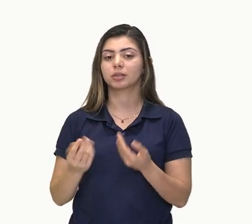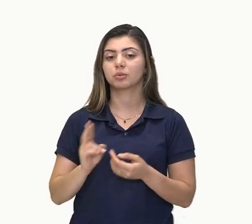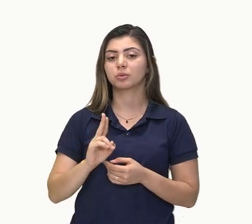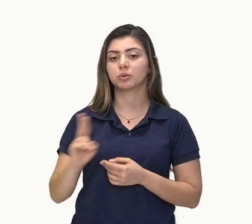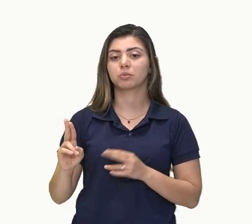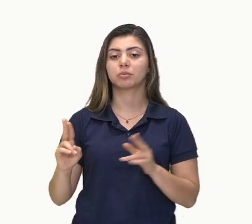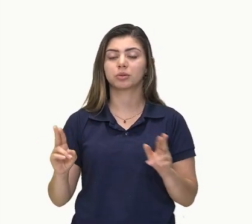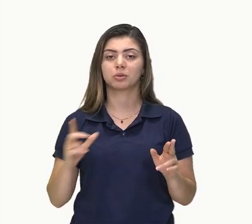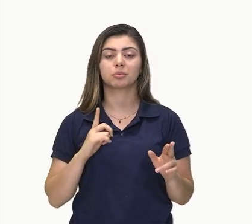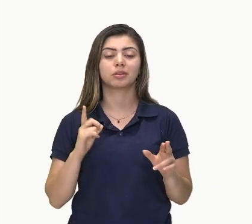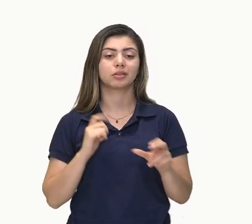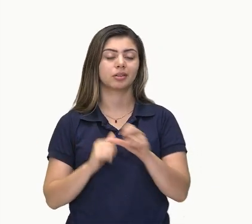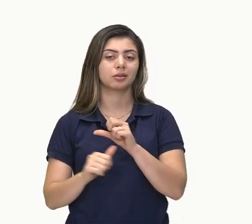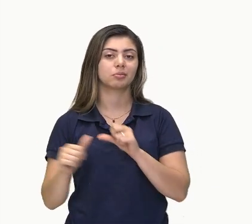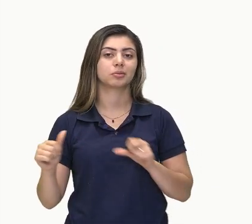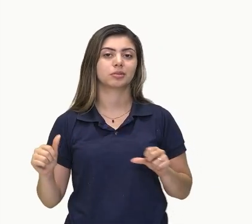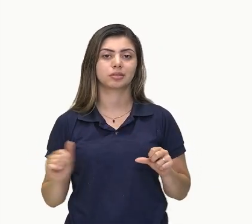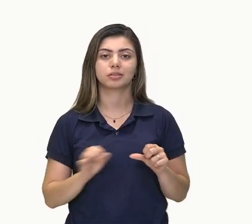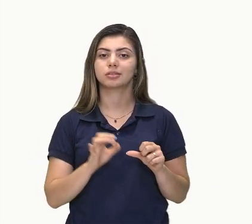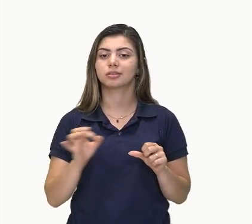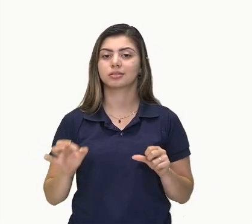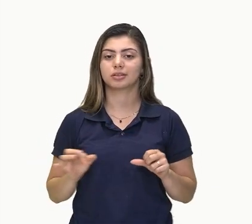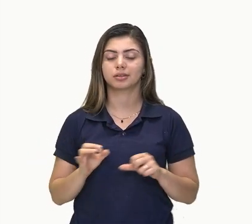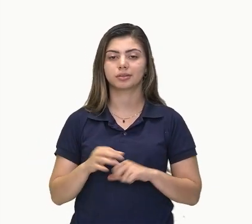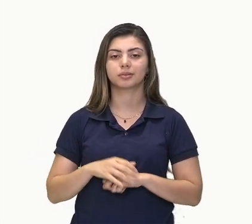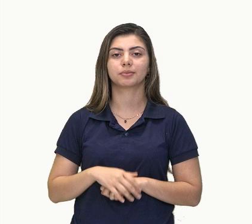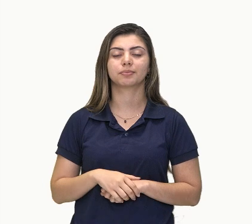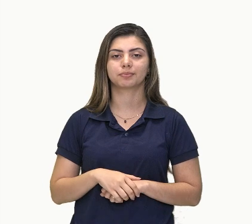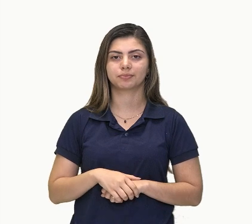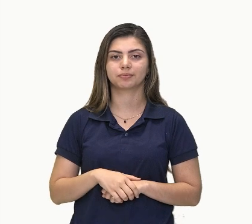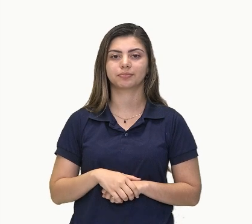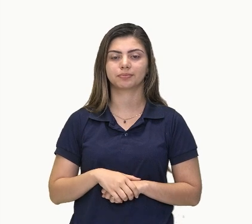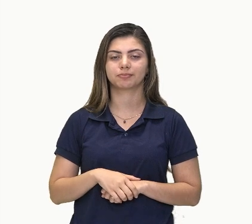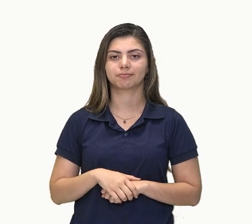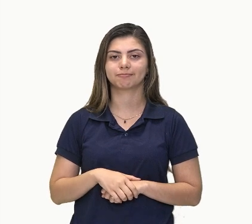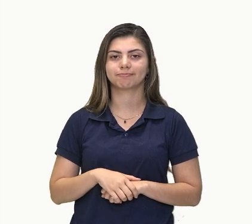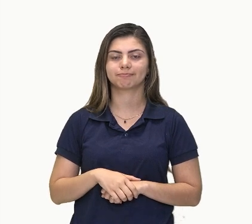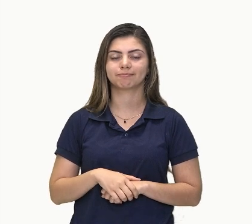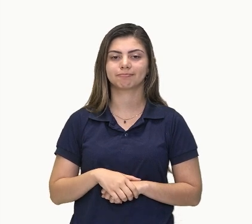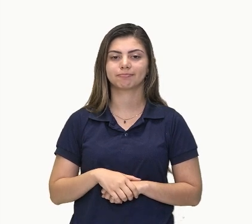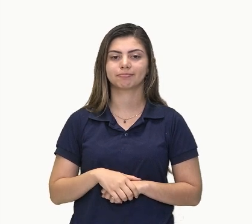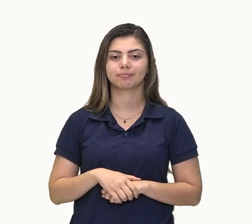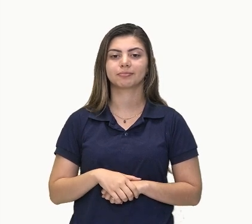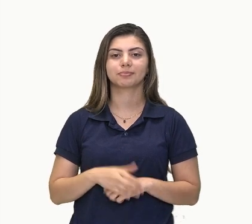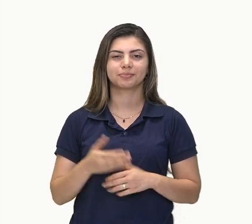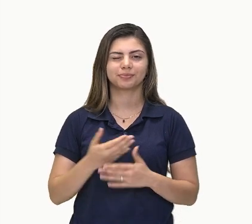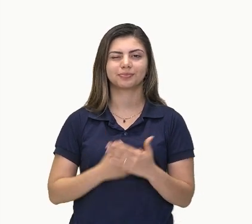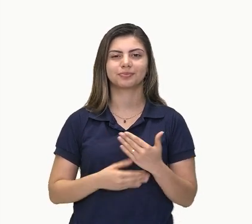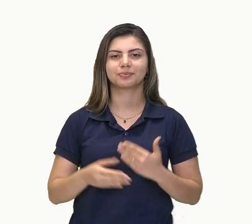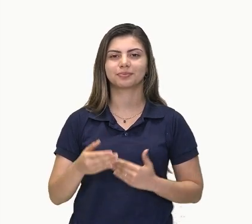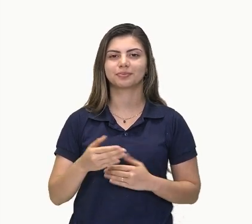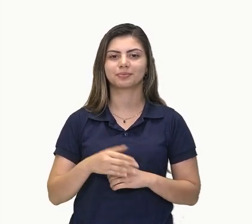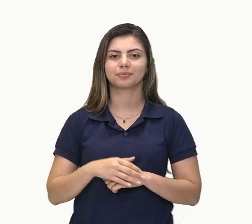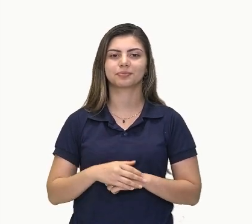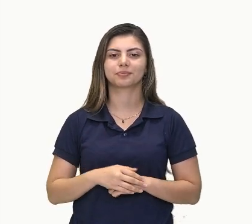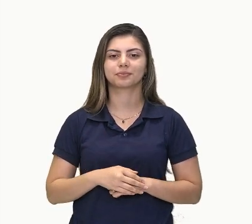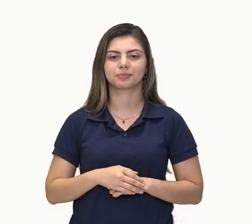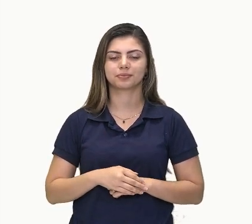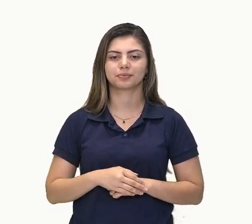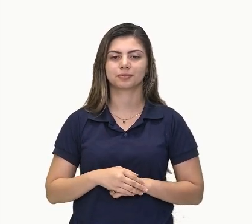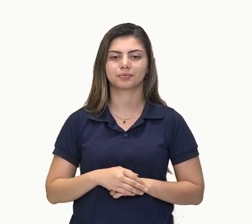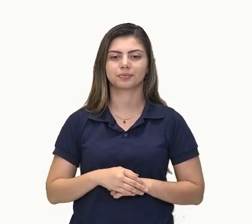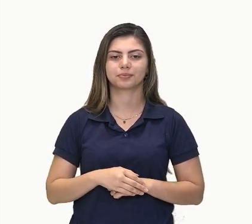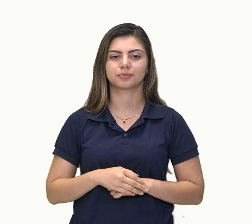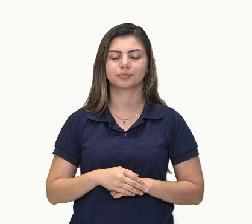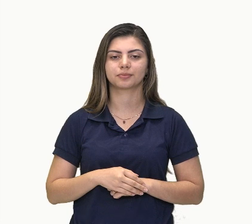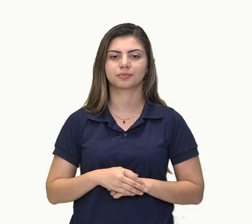Metanoato de etila e etanoato de metila, tá? Ok. Dando continuidade. Nós